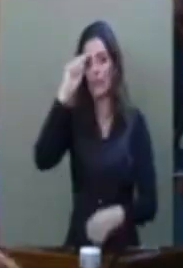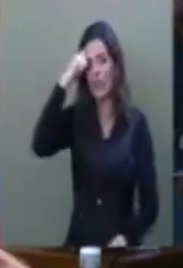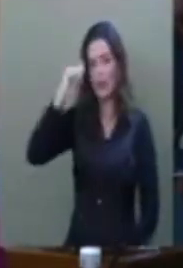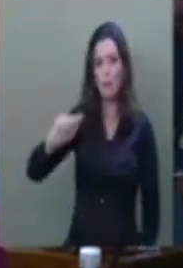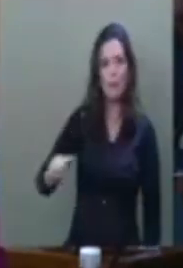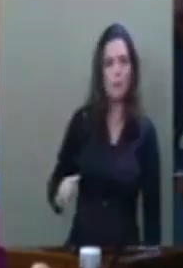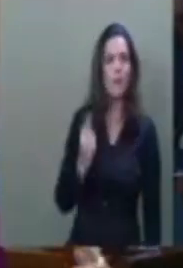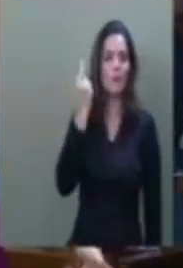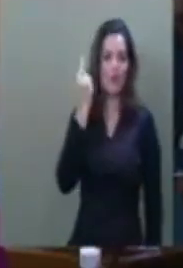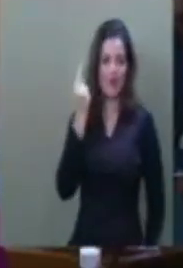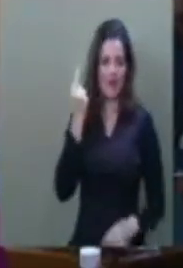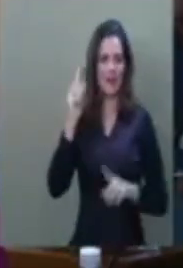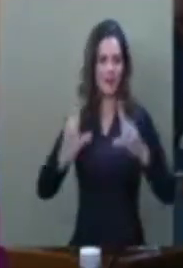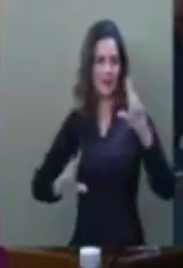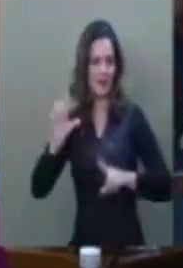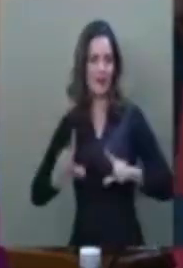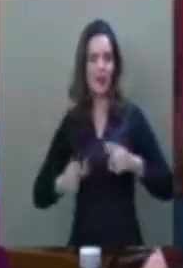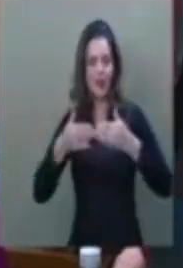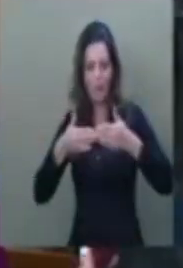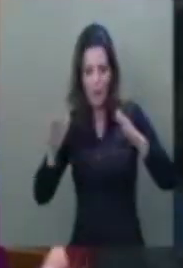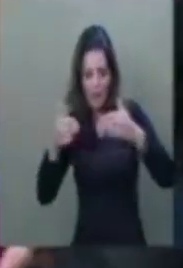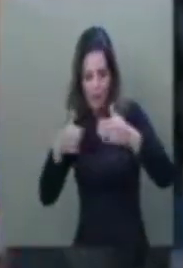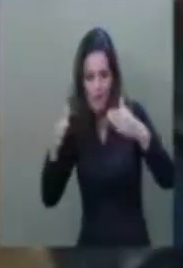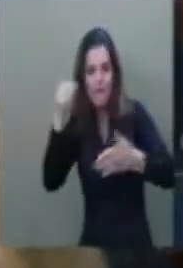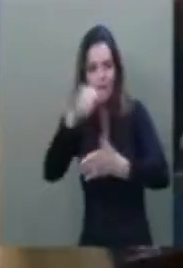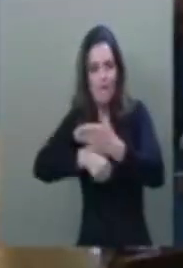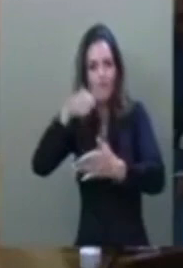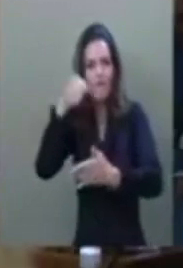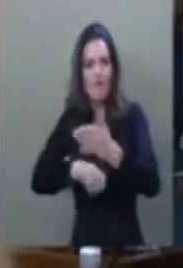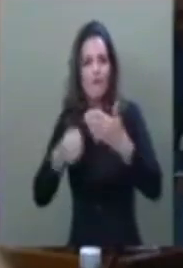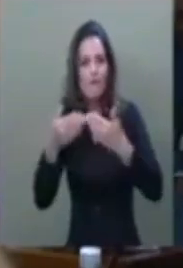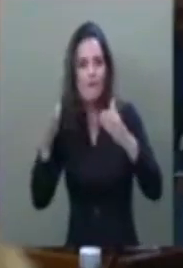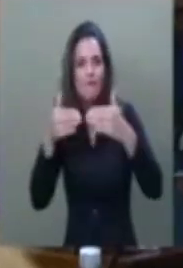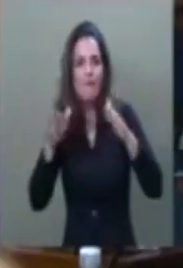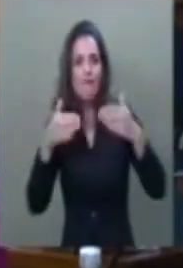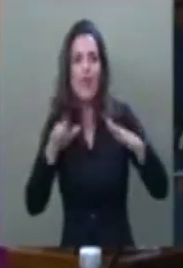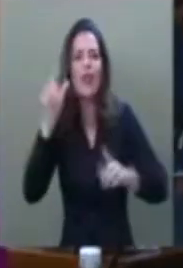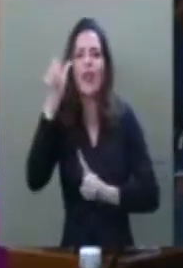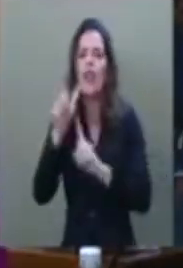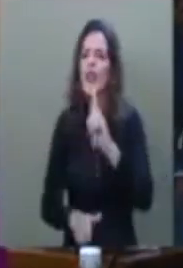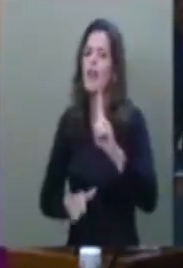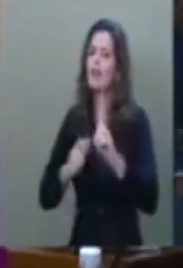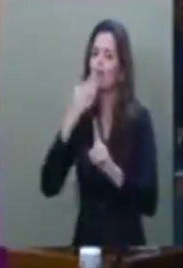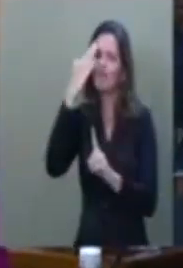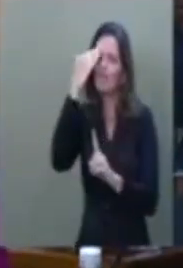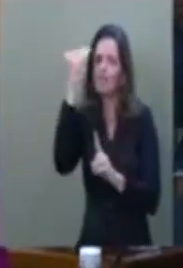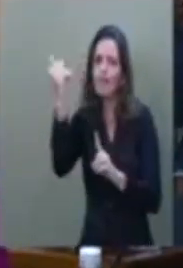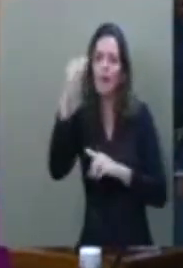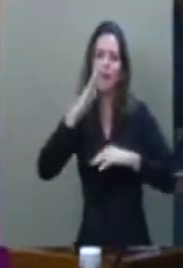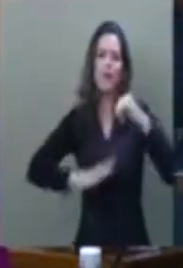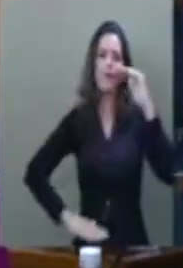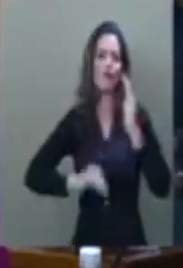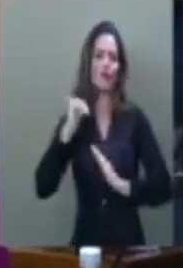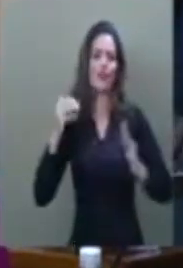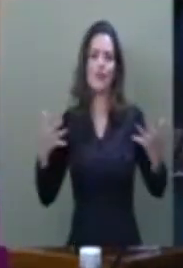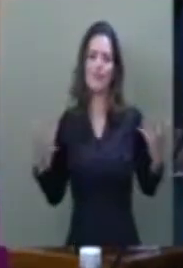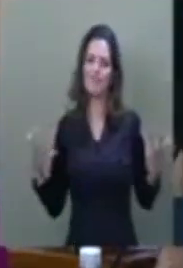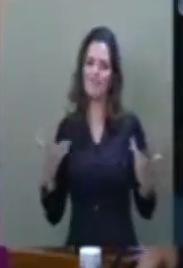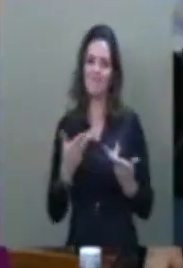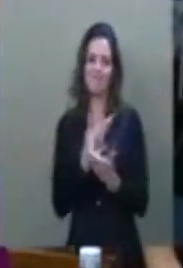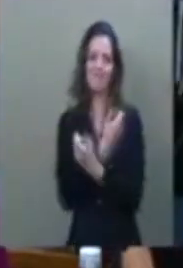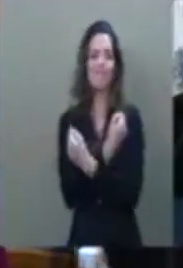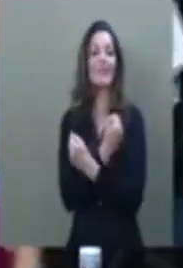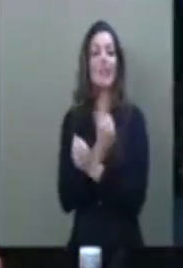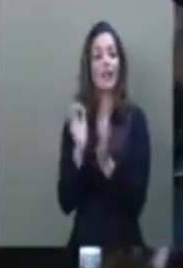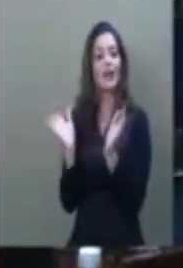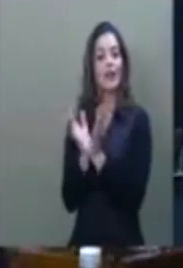caminhos, peregrina de vida e sonhos, uma das maiores profissionais da sua geração, fez história